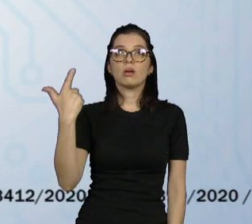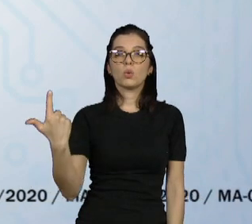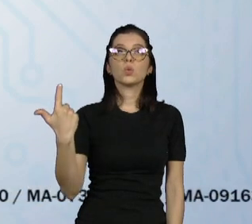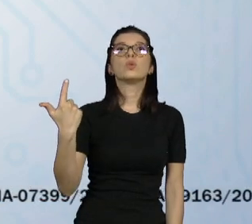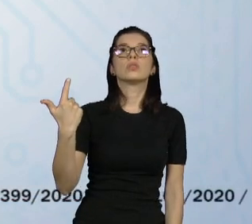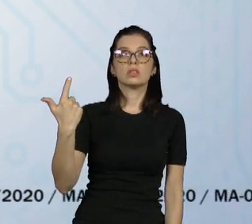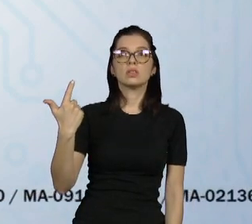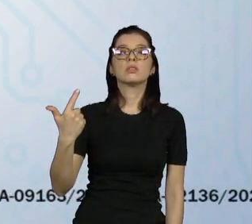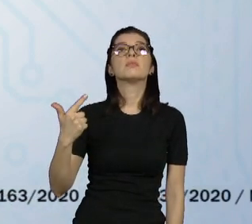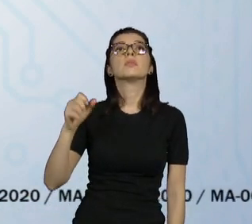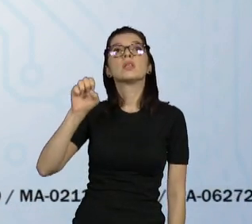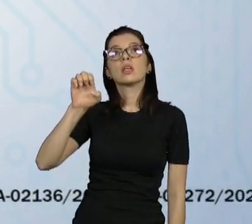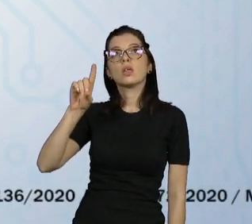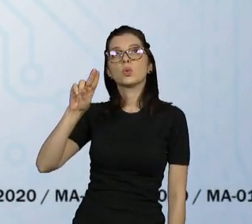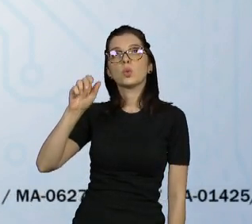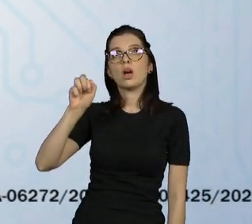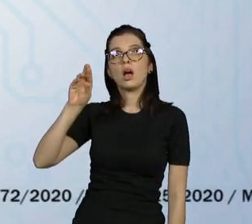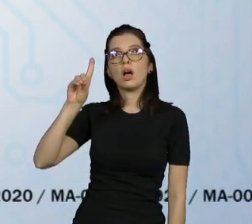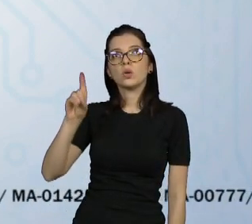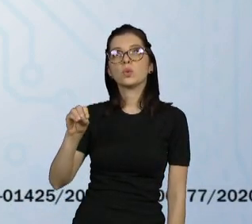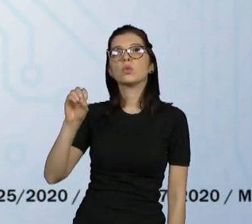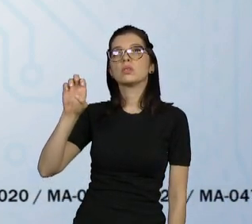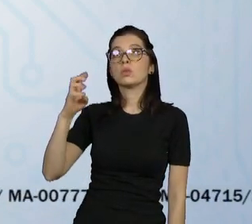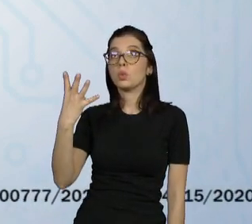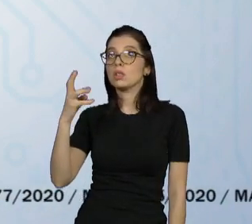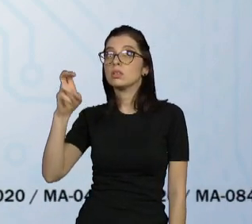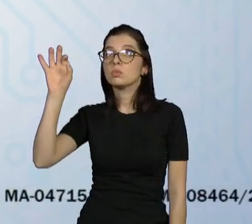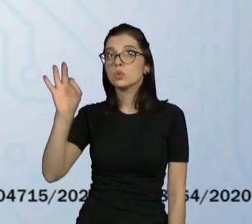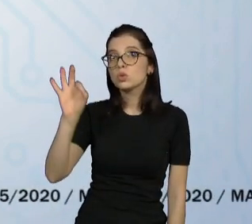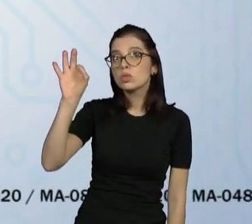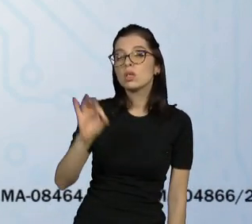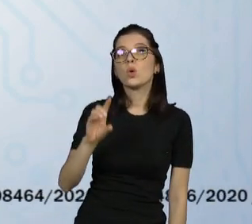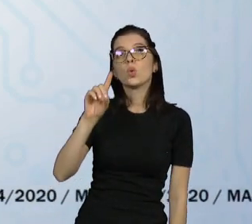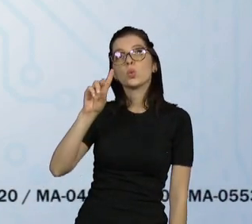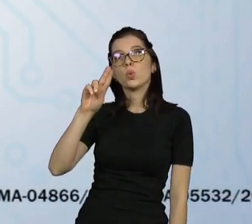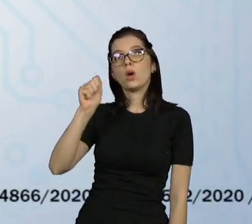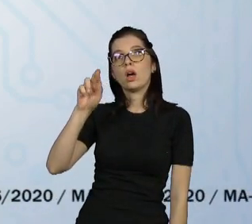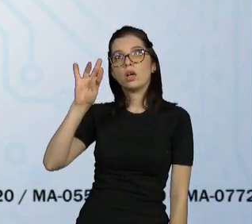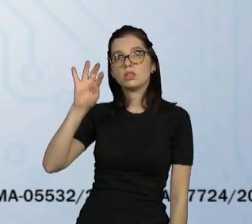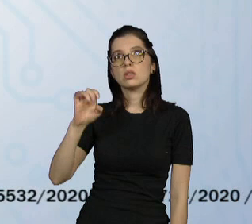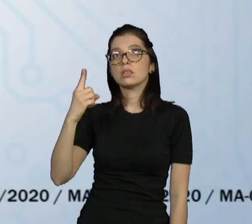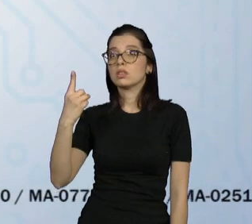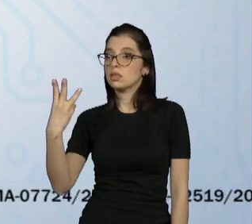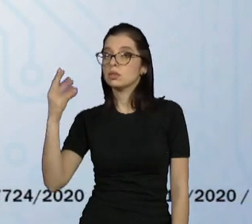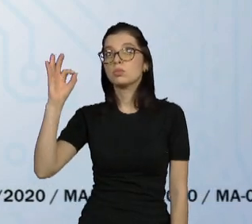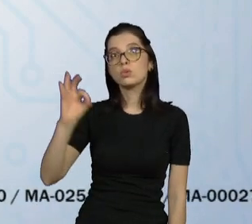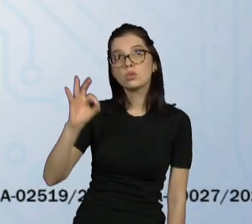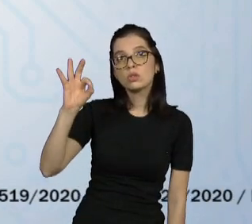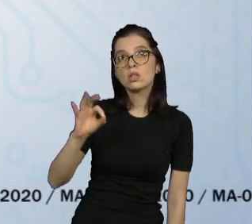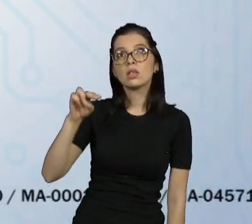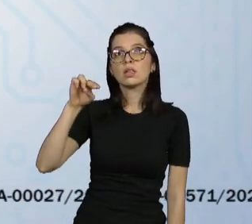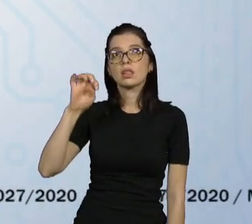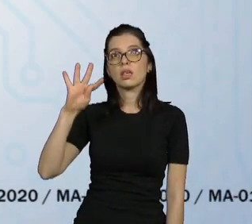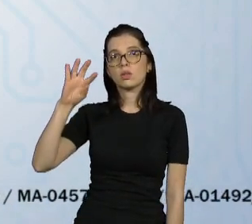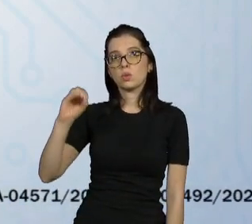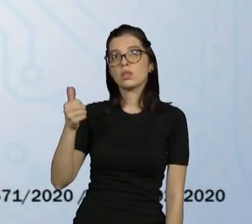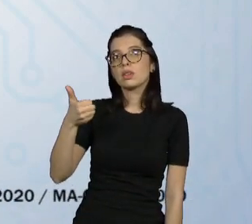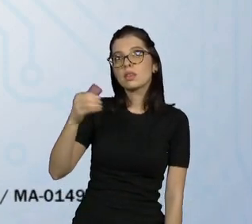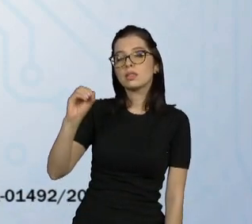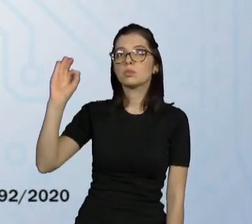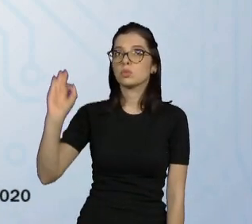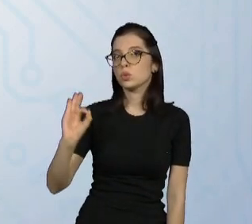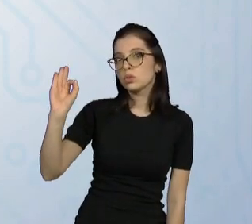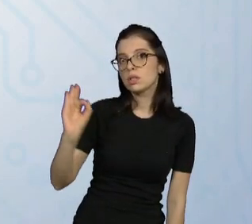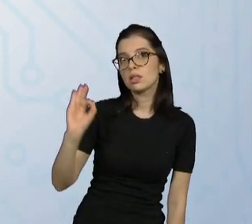Eduardo Braide, do Podemos, tem 45% dos votos. Duarte Júnior, do Republicanos, 13%. Neto